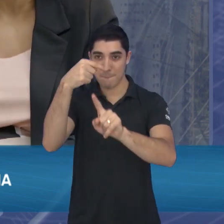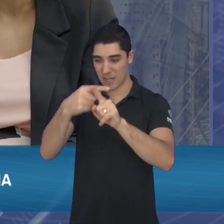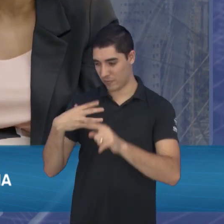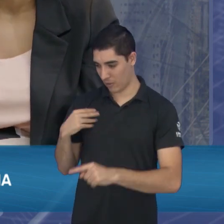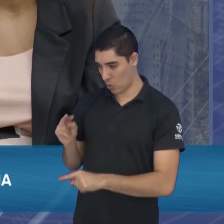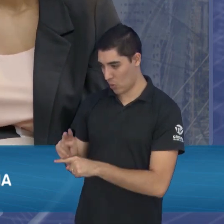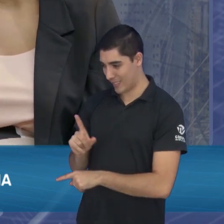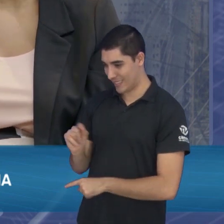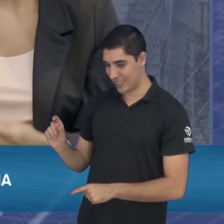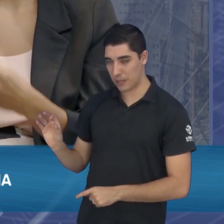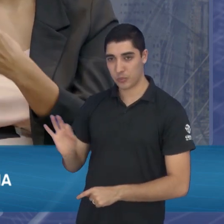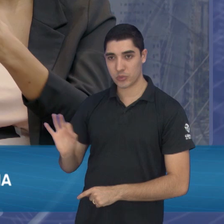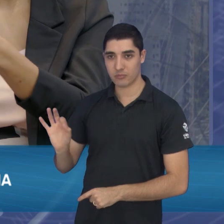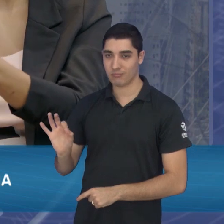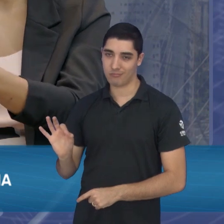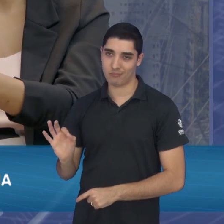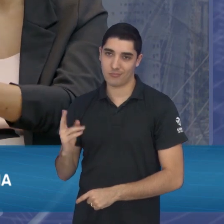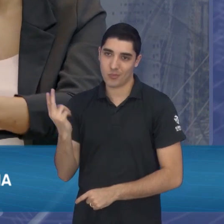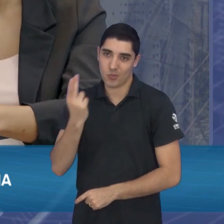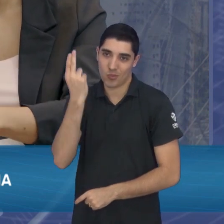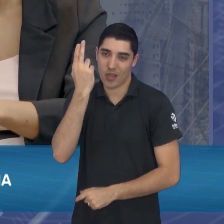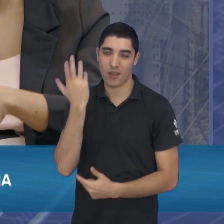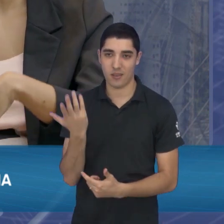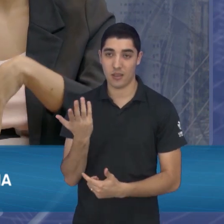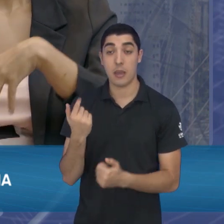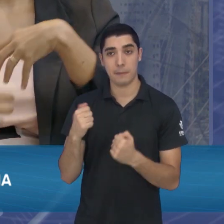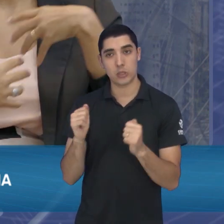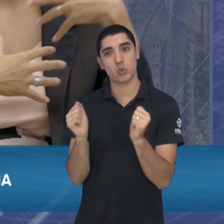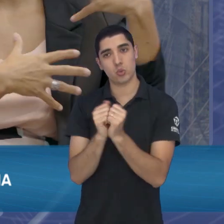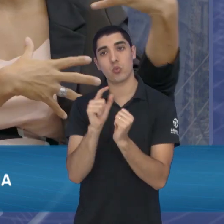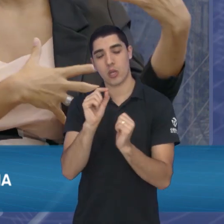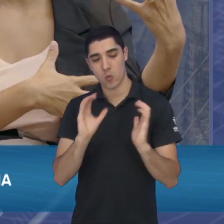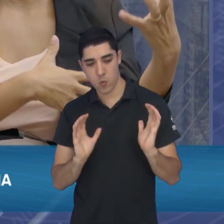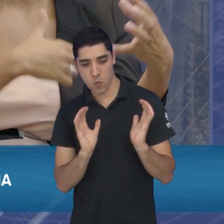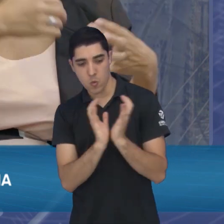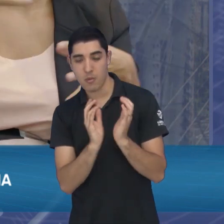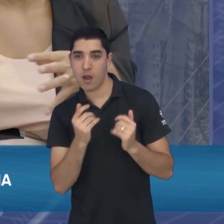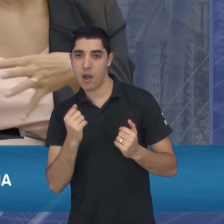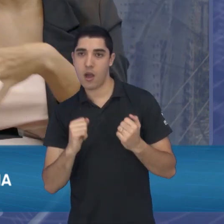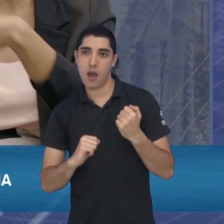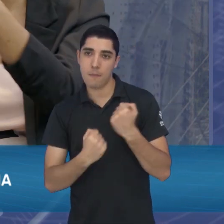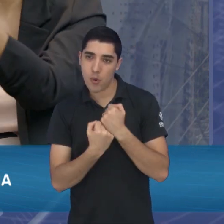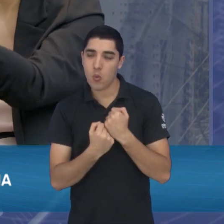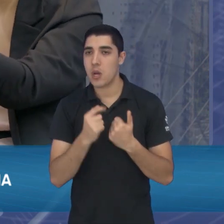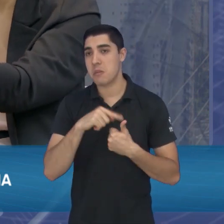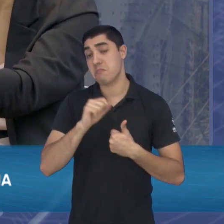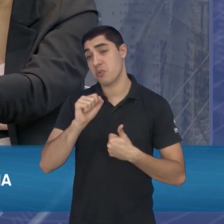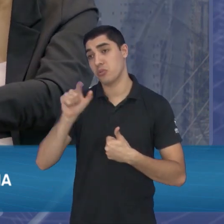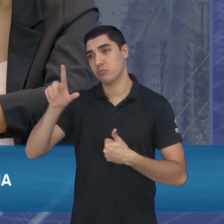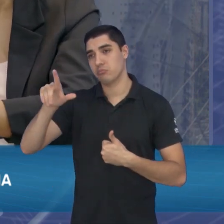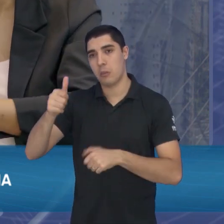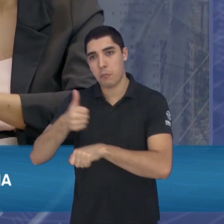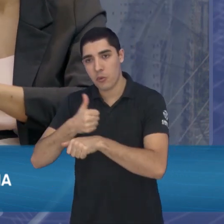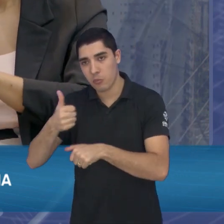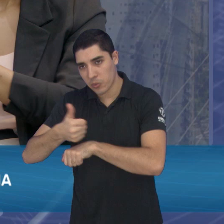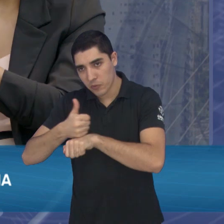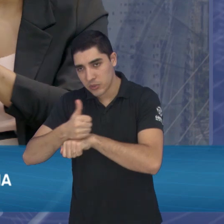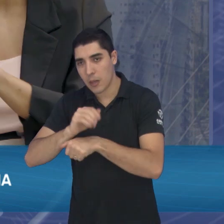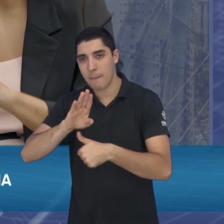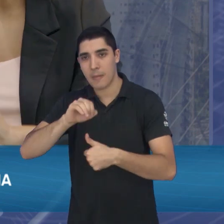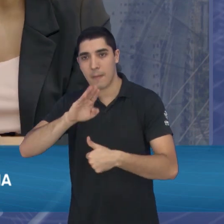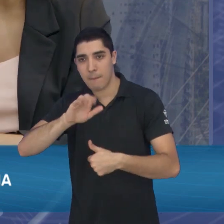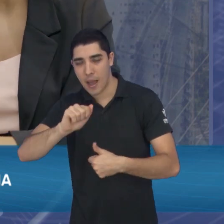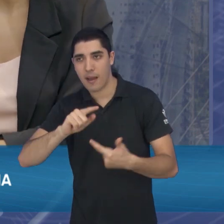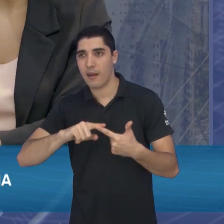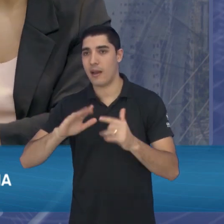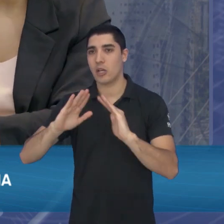muito feliz. Aí você vai arrumar a sua rede de apoio, se a rede de apoio vai ser babá, creche, família, não